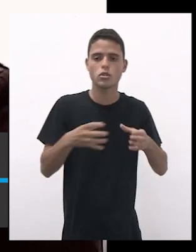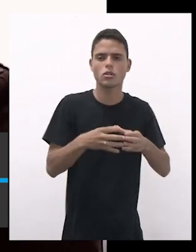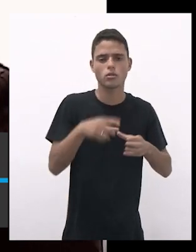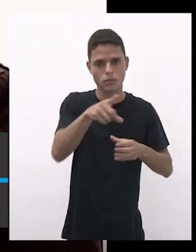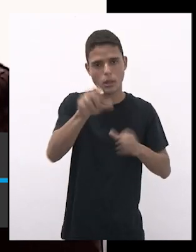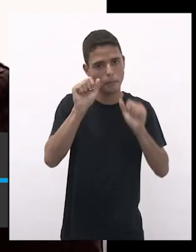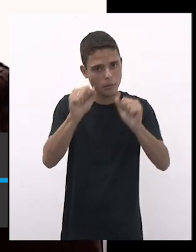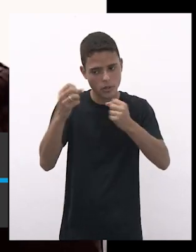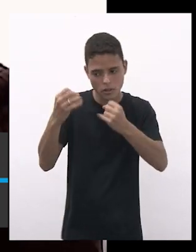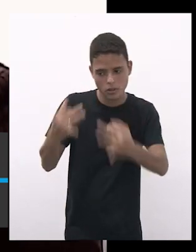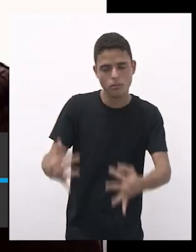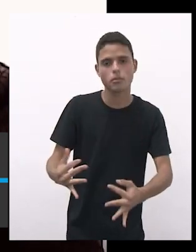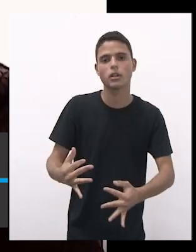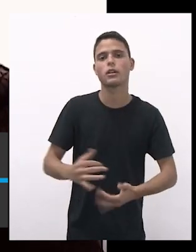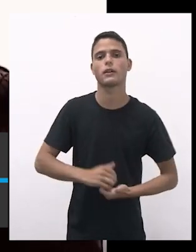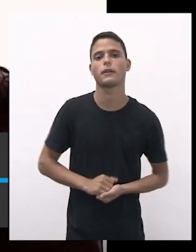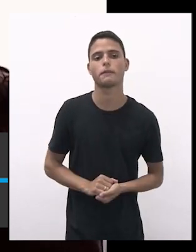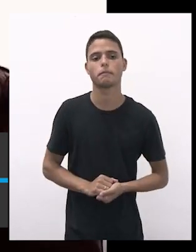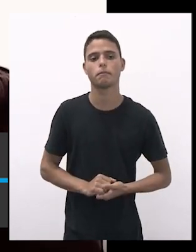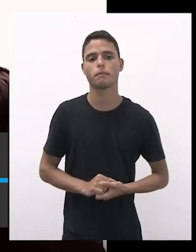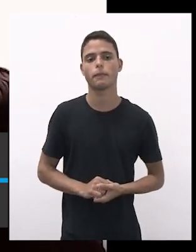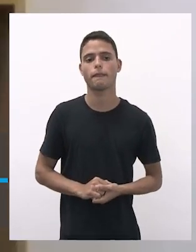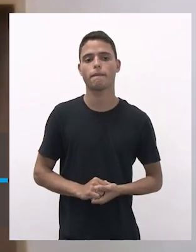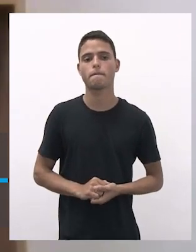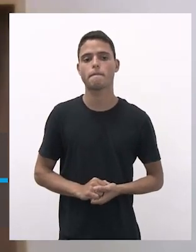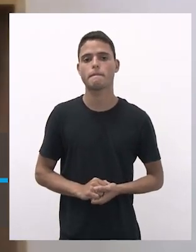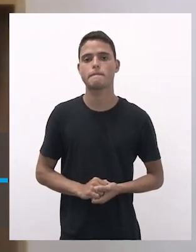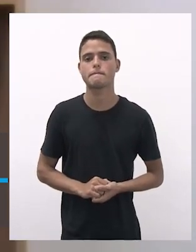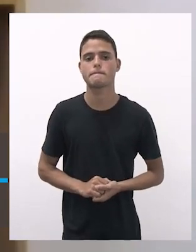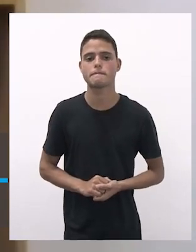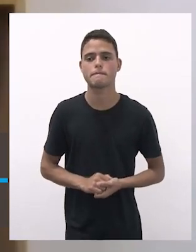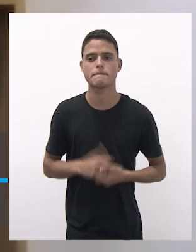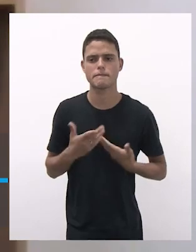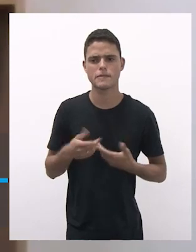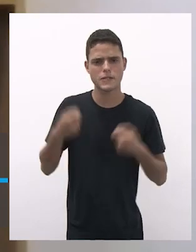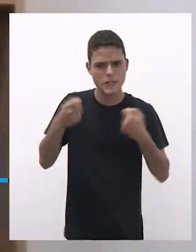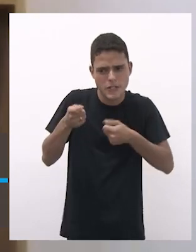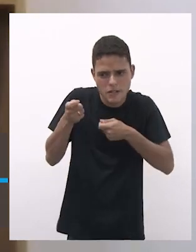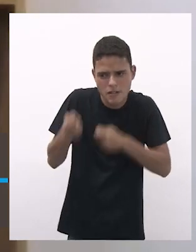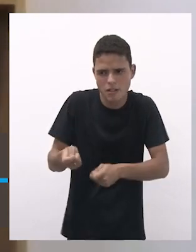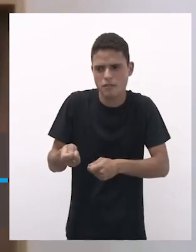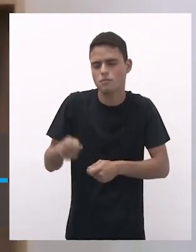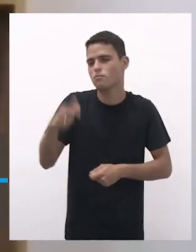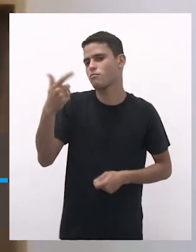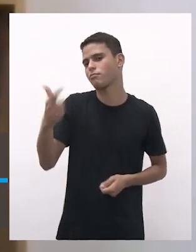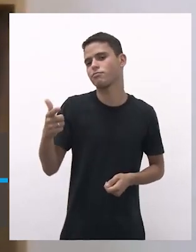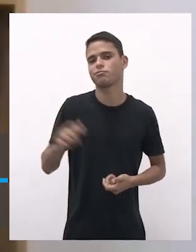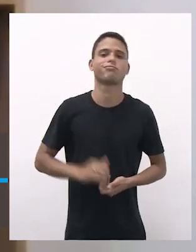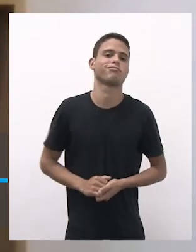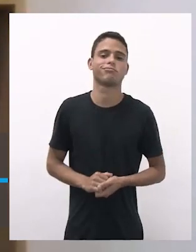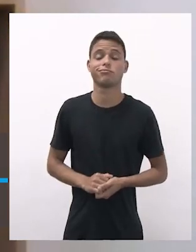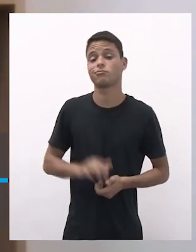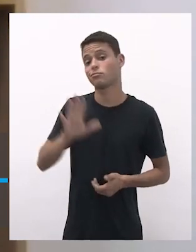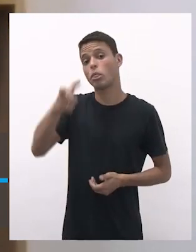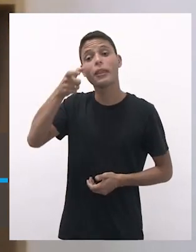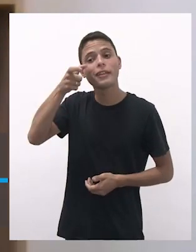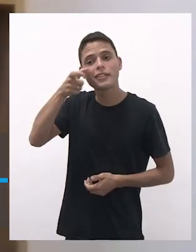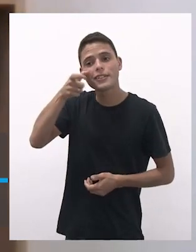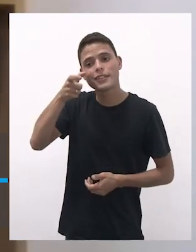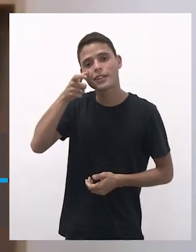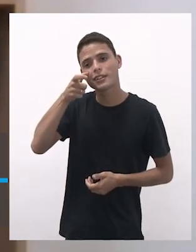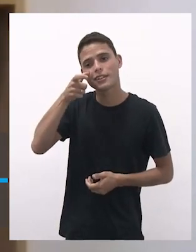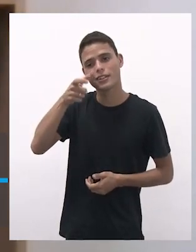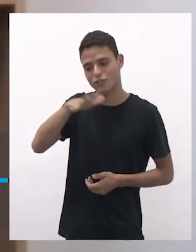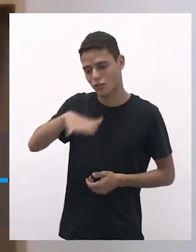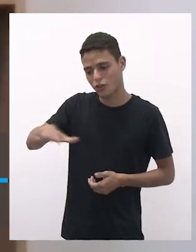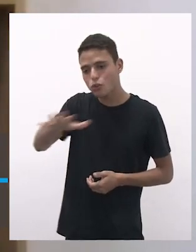poderia comentar sobre isso? Olha, não há obrigatoriedade. Claro que é muito interessante que